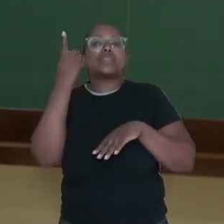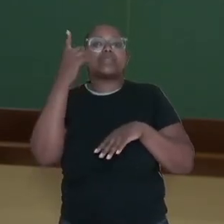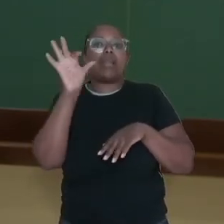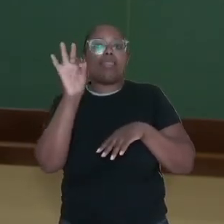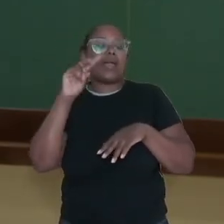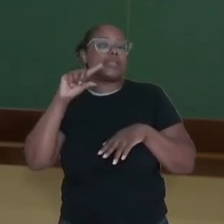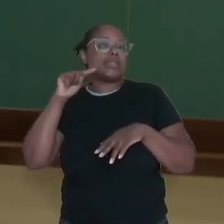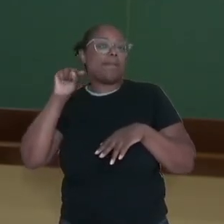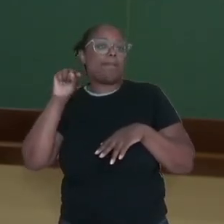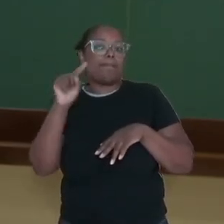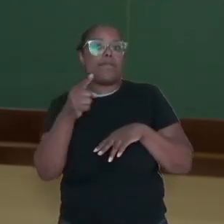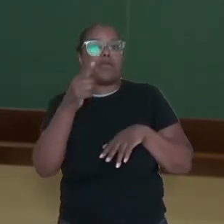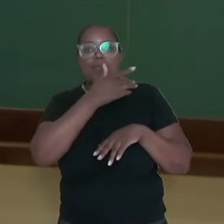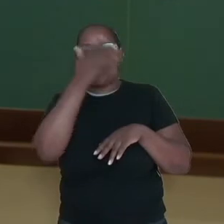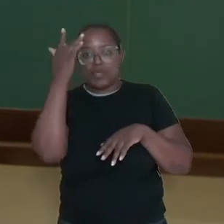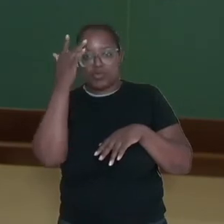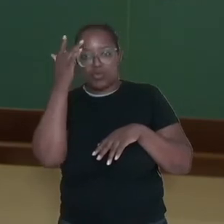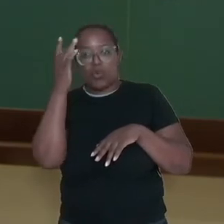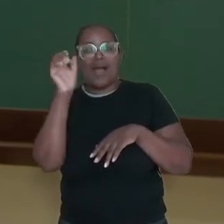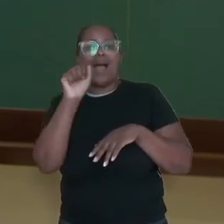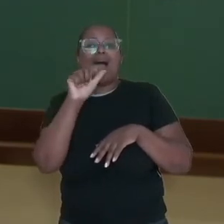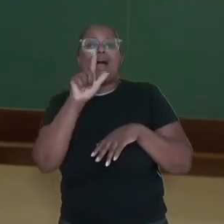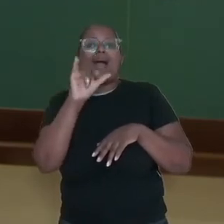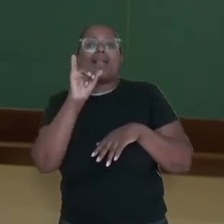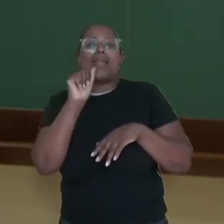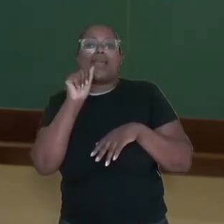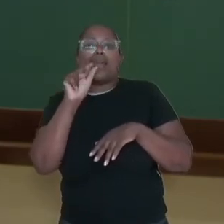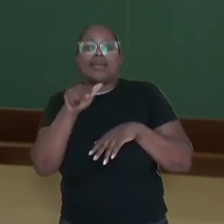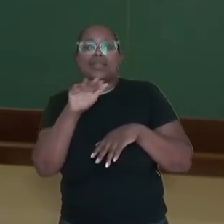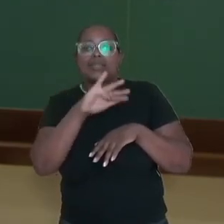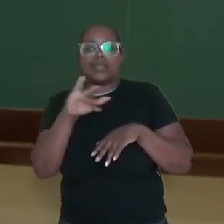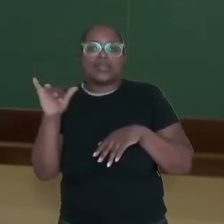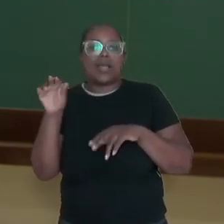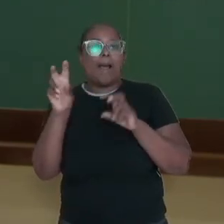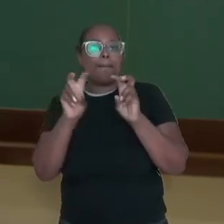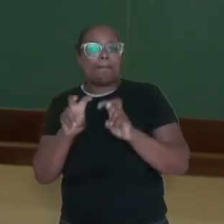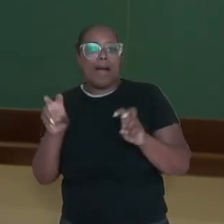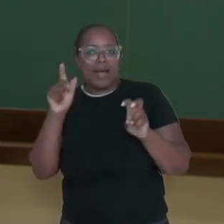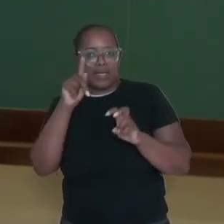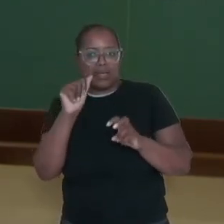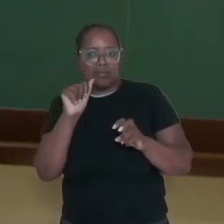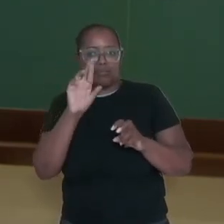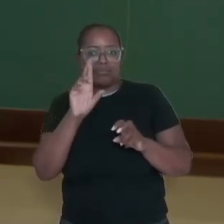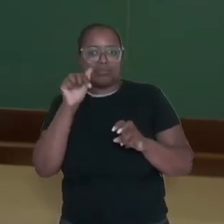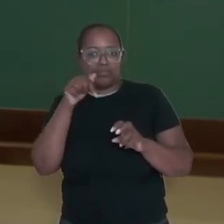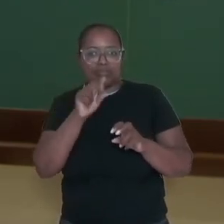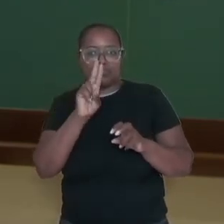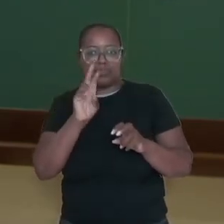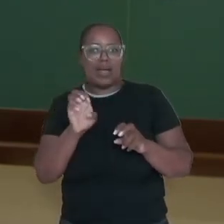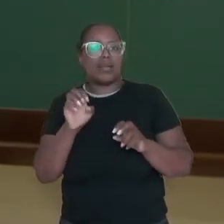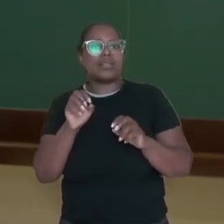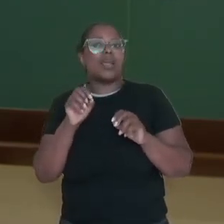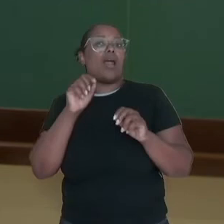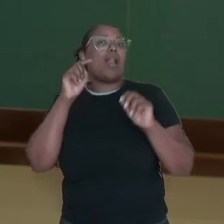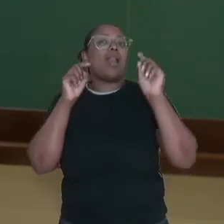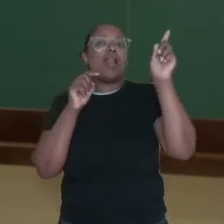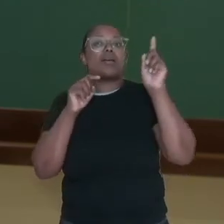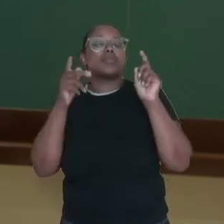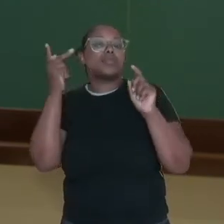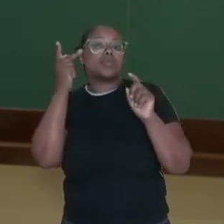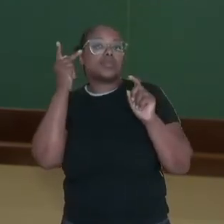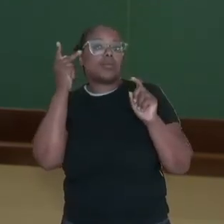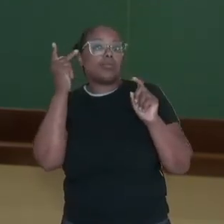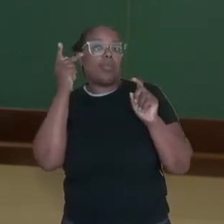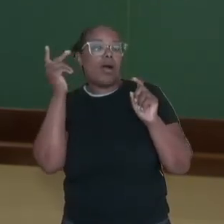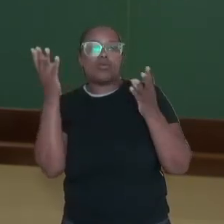torcedores ao Allianz Parque e outros 10 mil no ginásio do Ibirapuera em 2016. Então